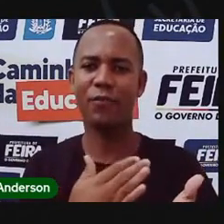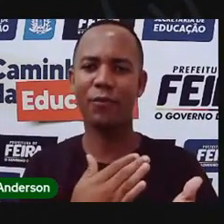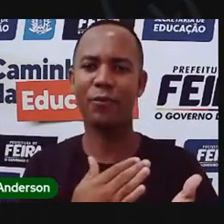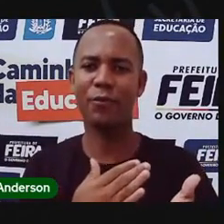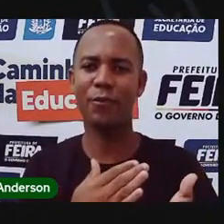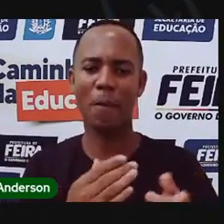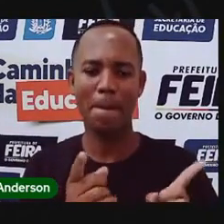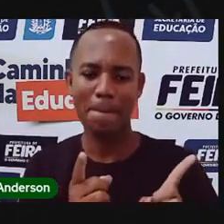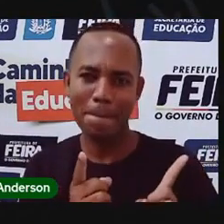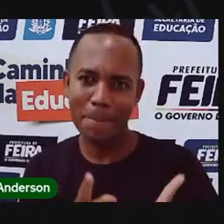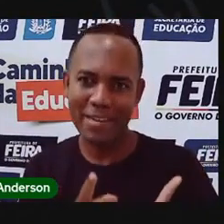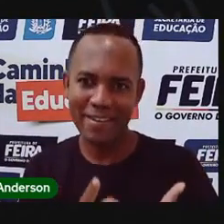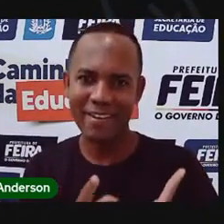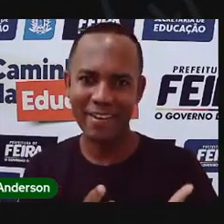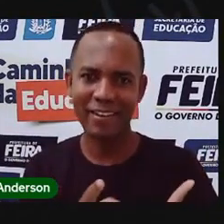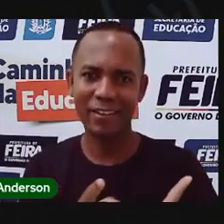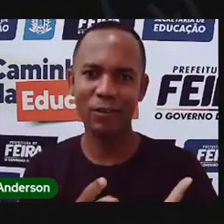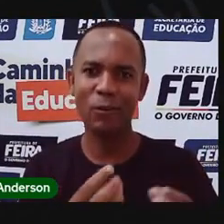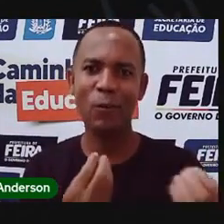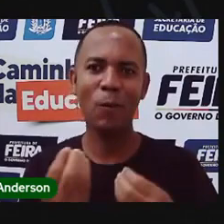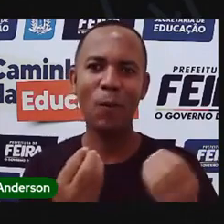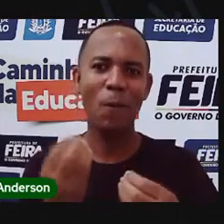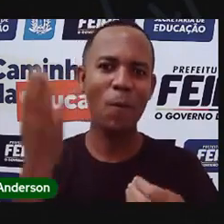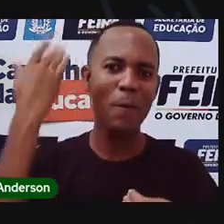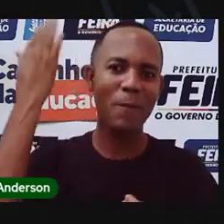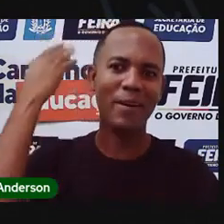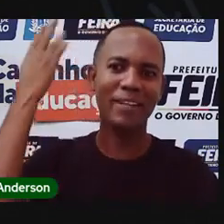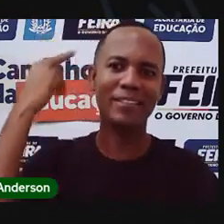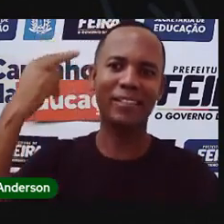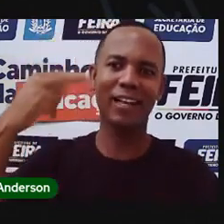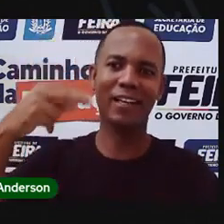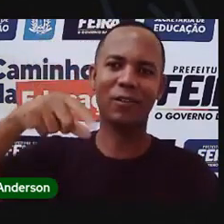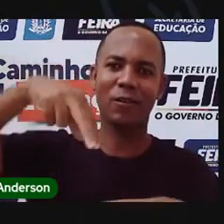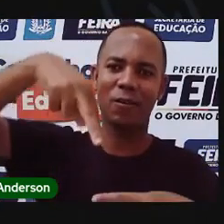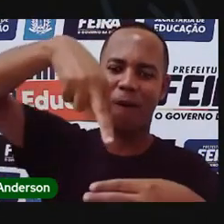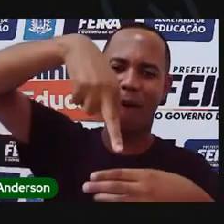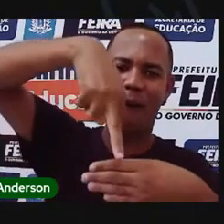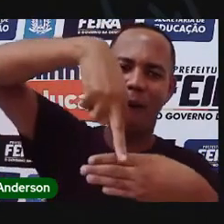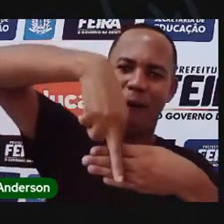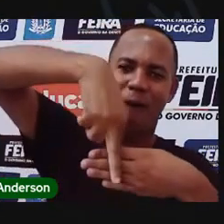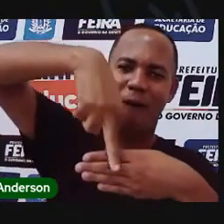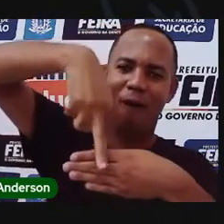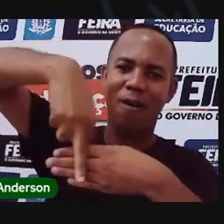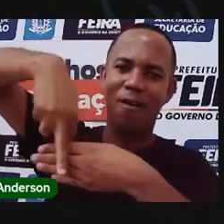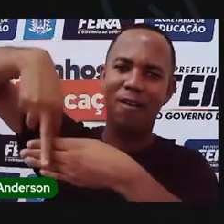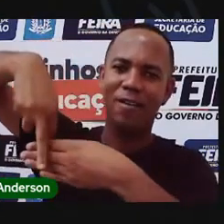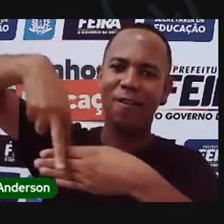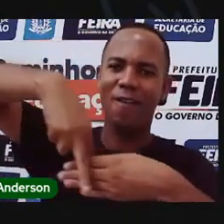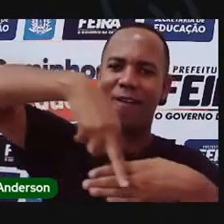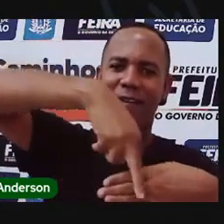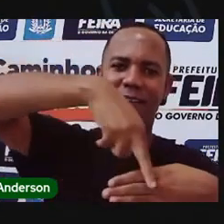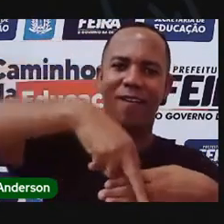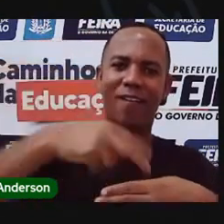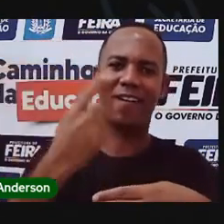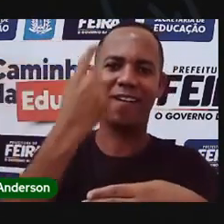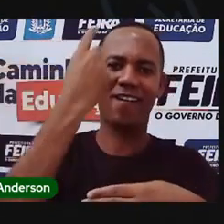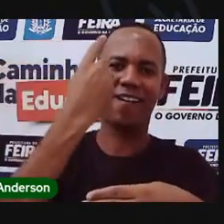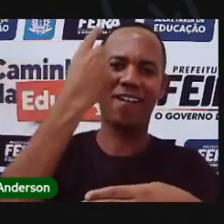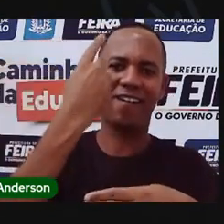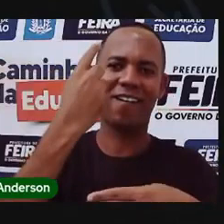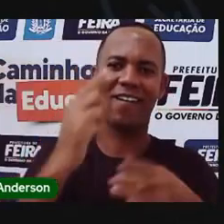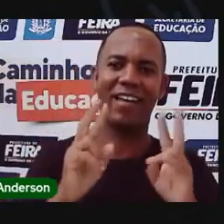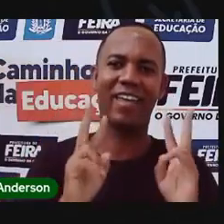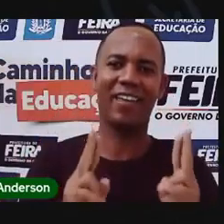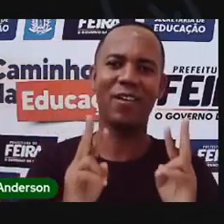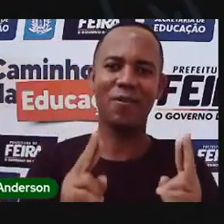isso livreto, eles eram pendurados em cordas, olha, como esses aqui, para serem vendidos em feiras,